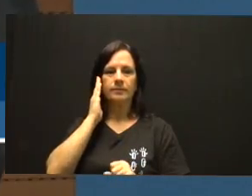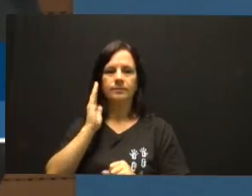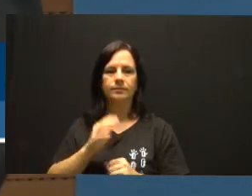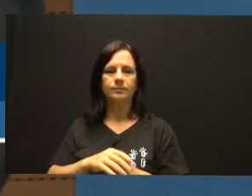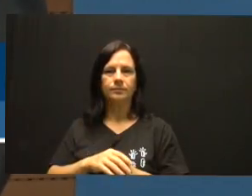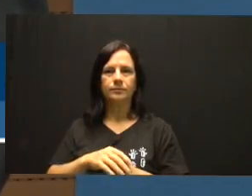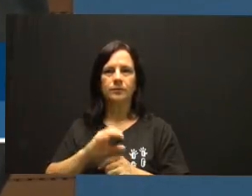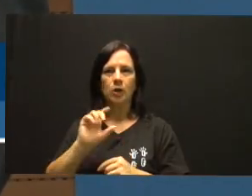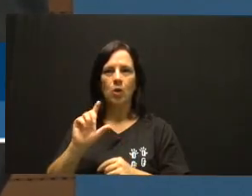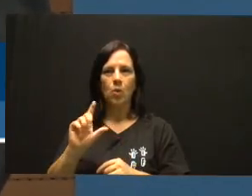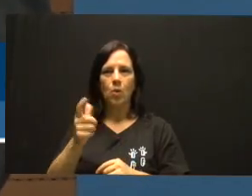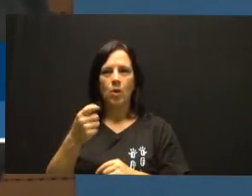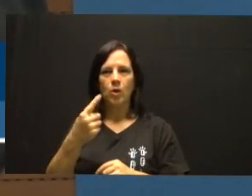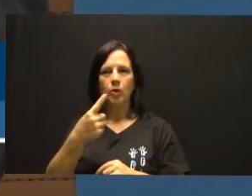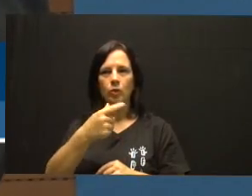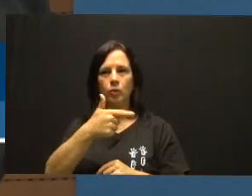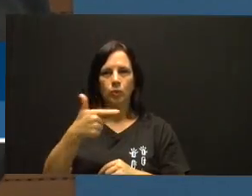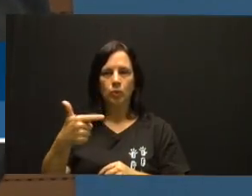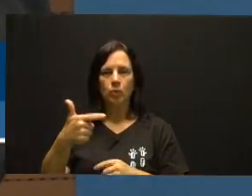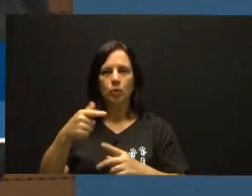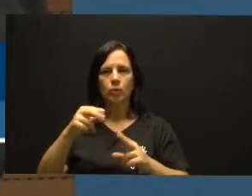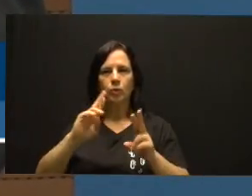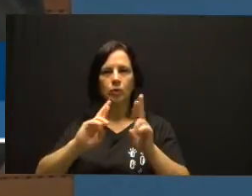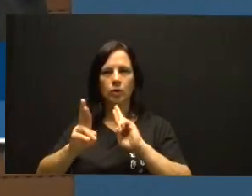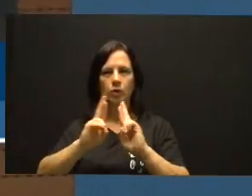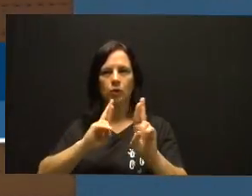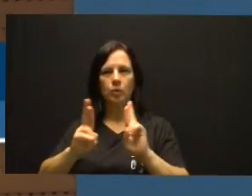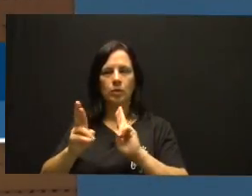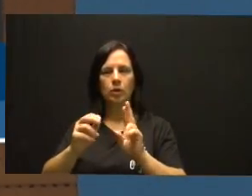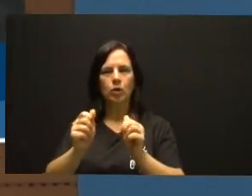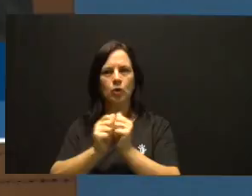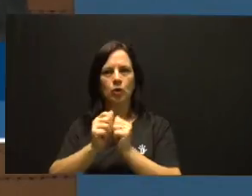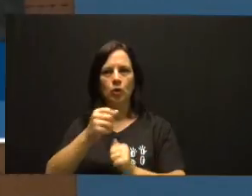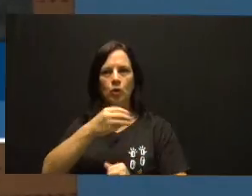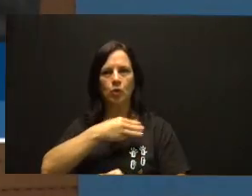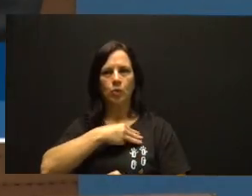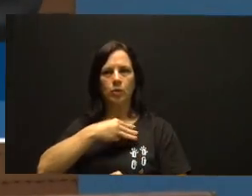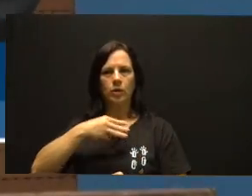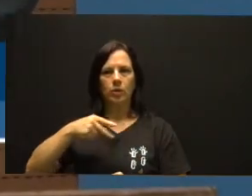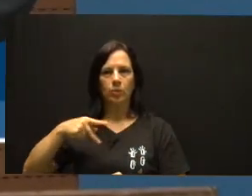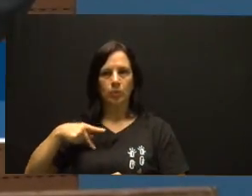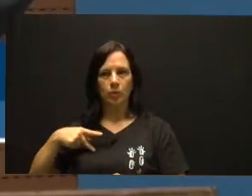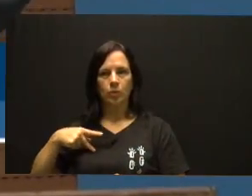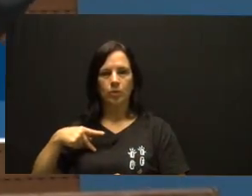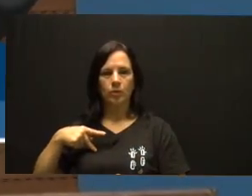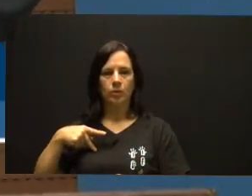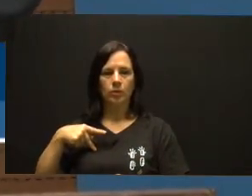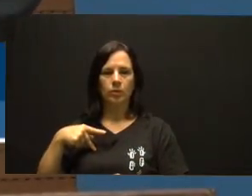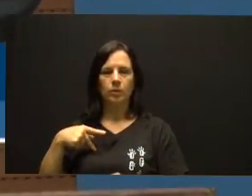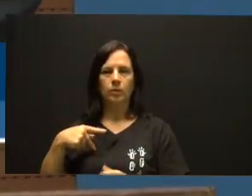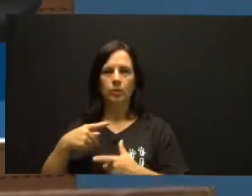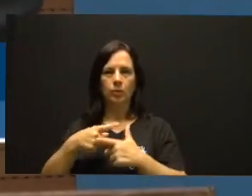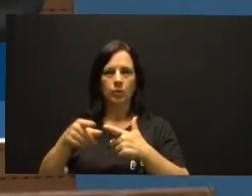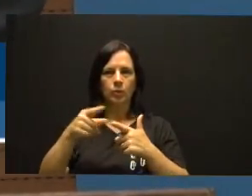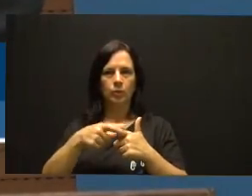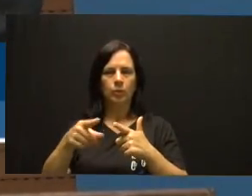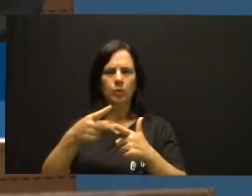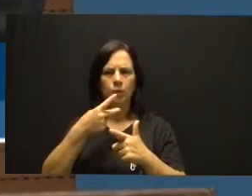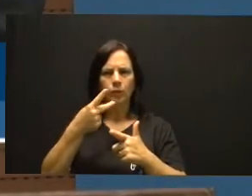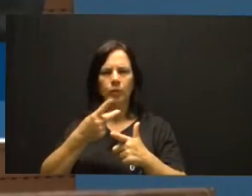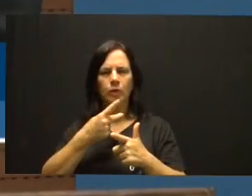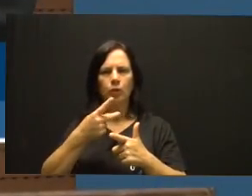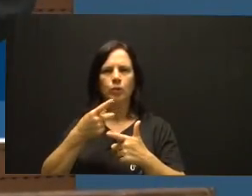com quase uma dezena de denúncias junto ao Ministério Público, nobre vereador, Falando